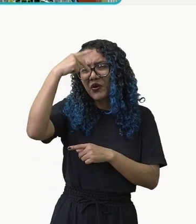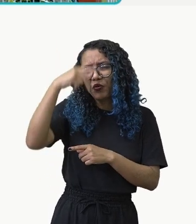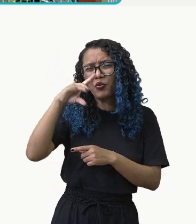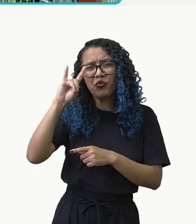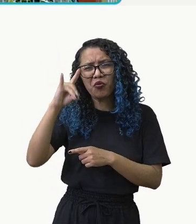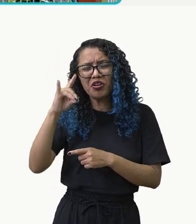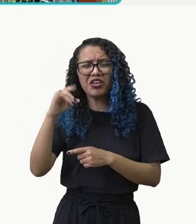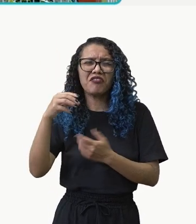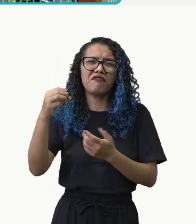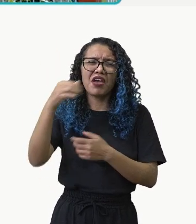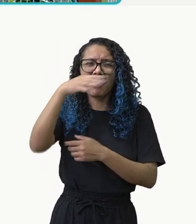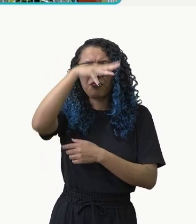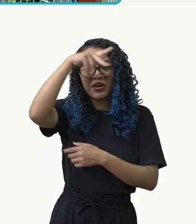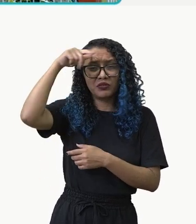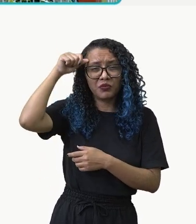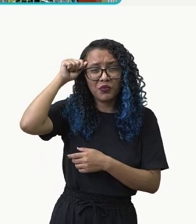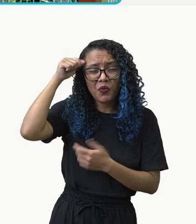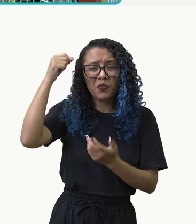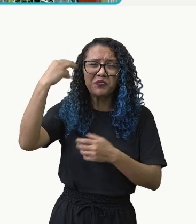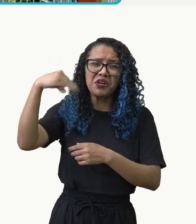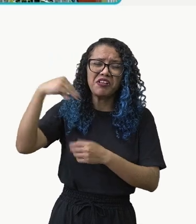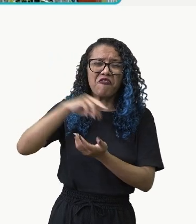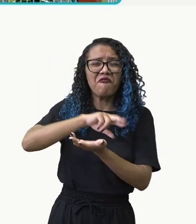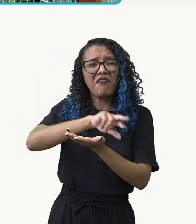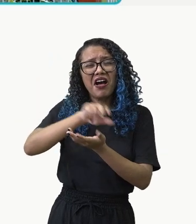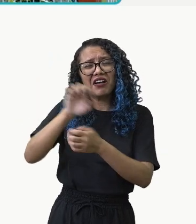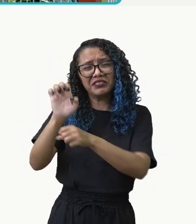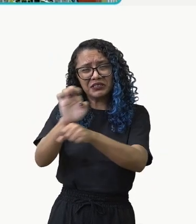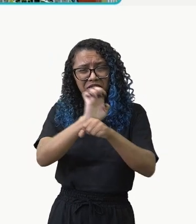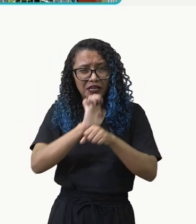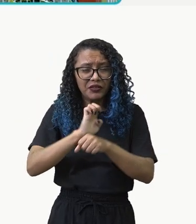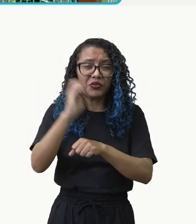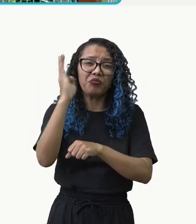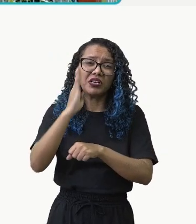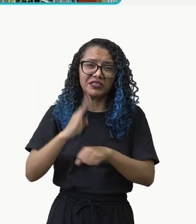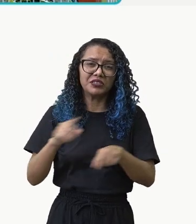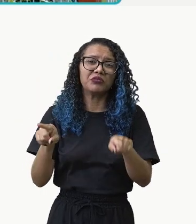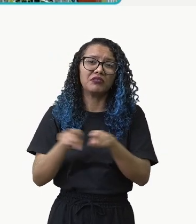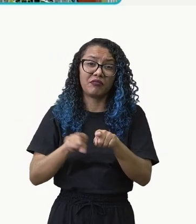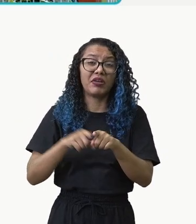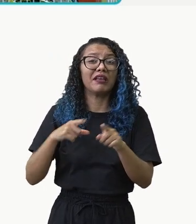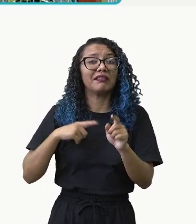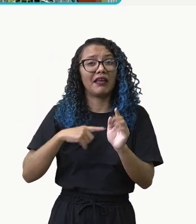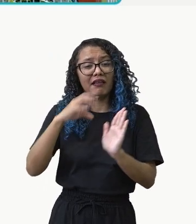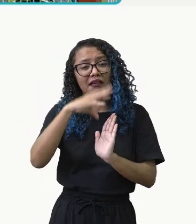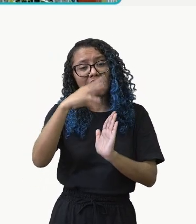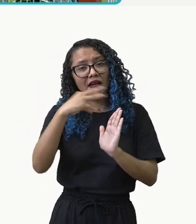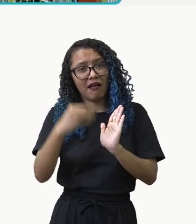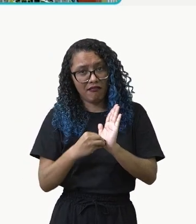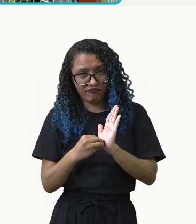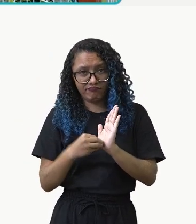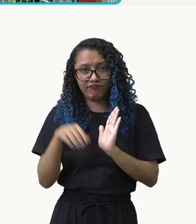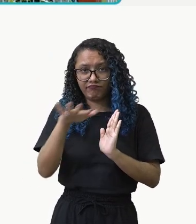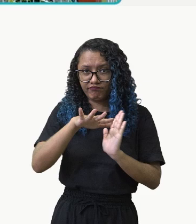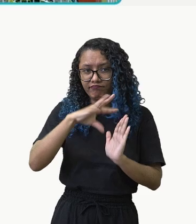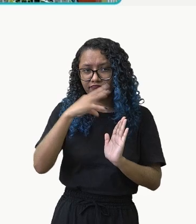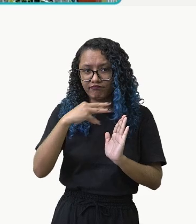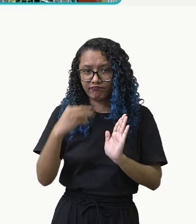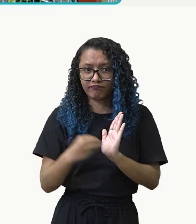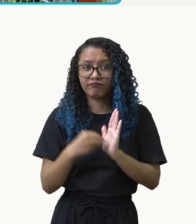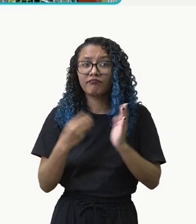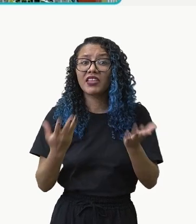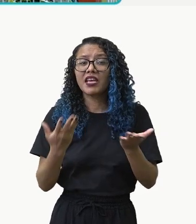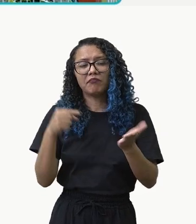Mato Grosso Maranhão São muitos estados do Brasil e aqui tá dizendo que amonia uma de